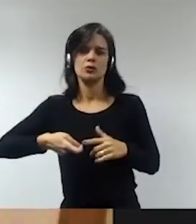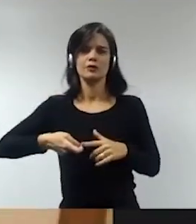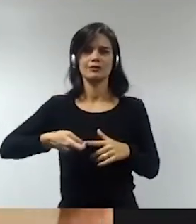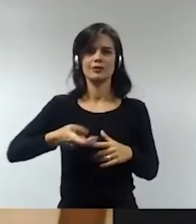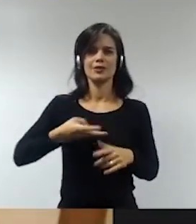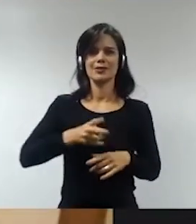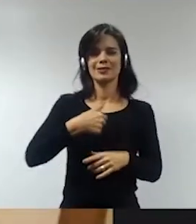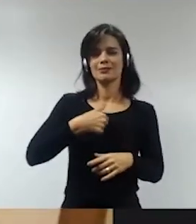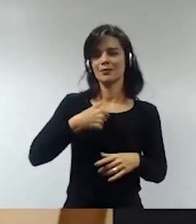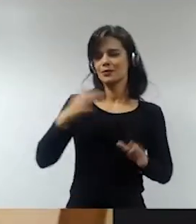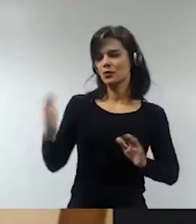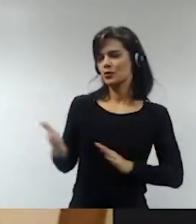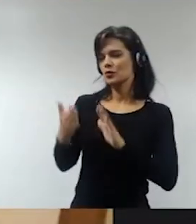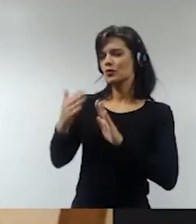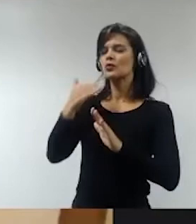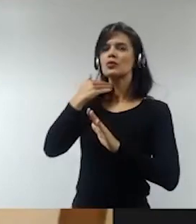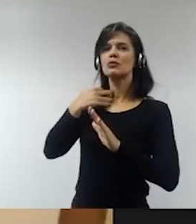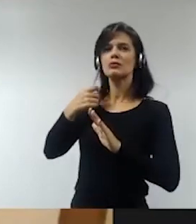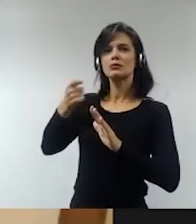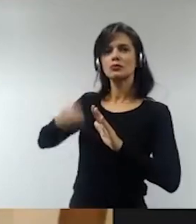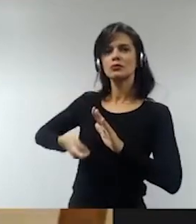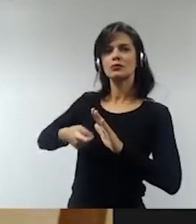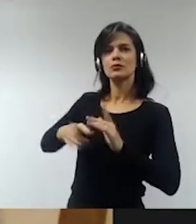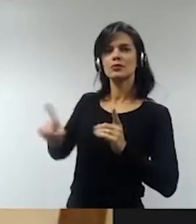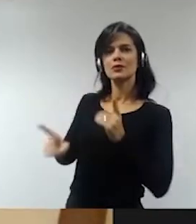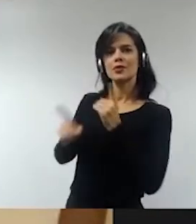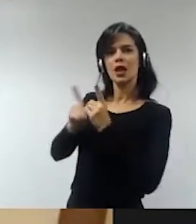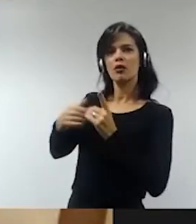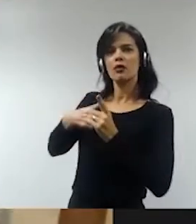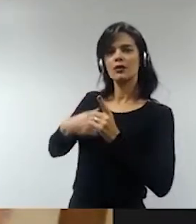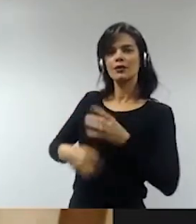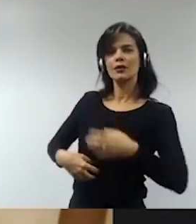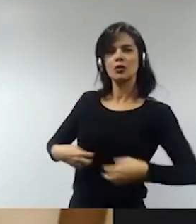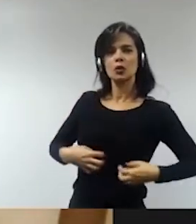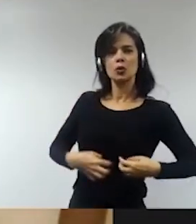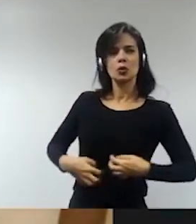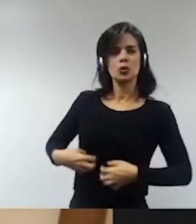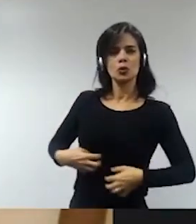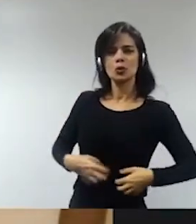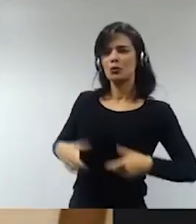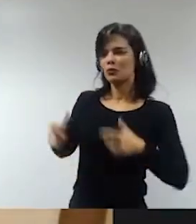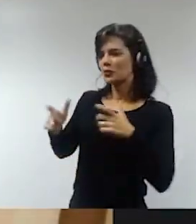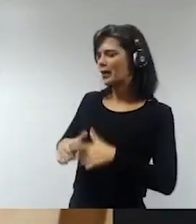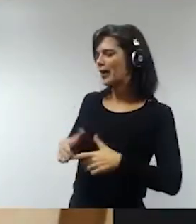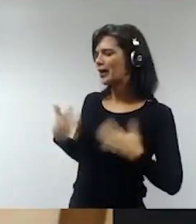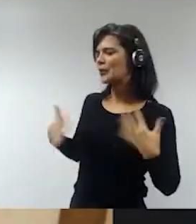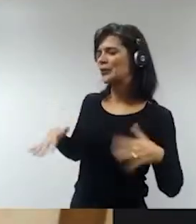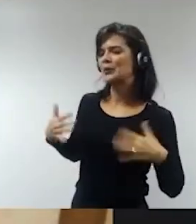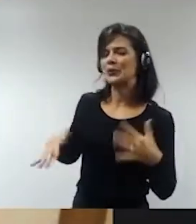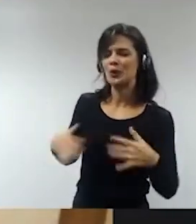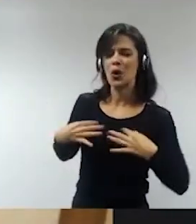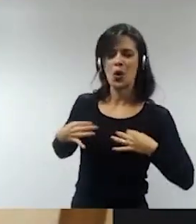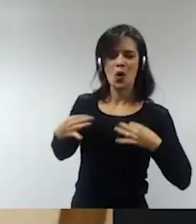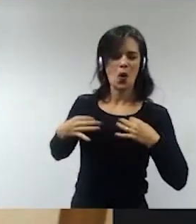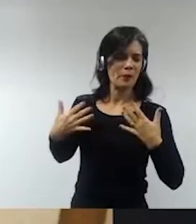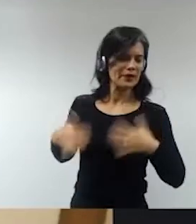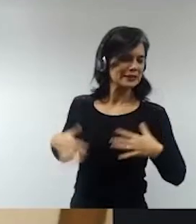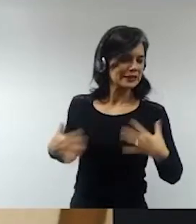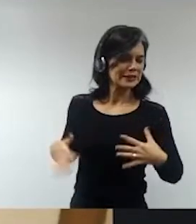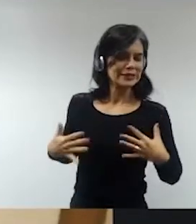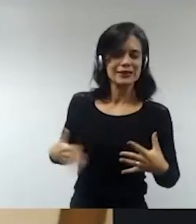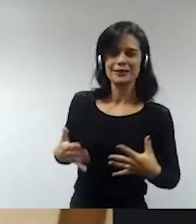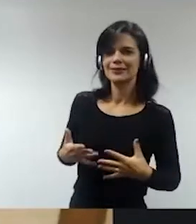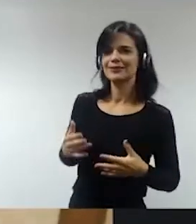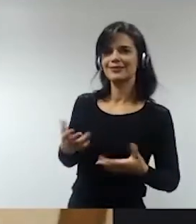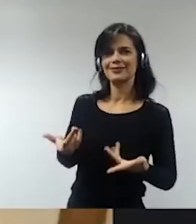vou despachar, eu tenho uma certa dor de barriga, me dá um nervoso, porque a toga e aquele ambiente não é um ambiente onde você se sinta em casa,